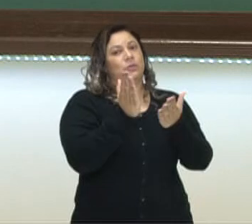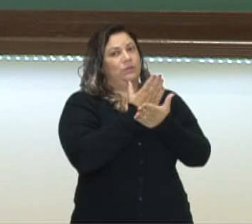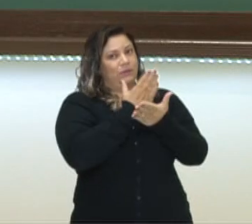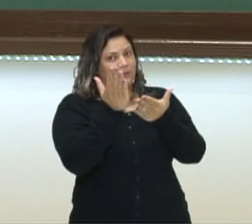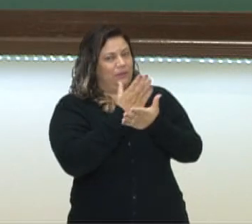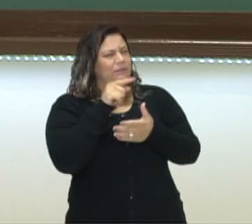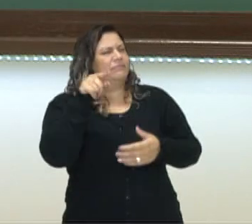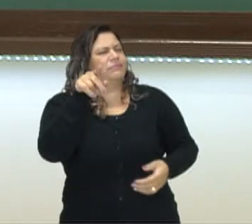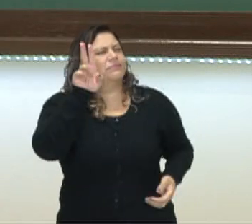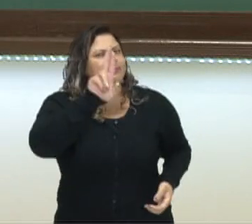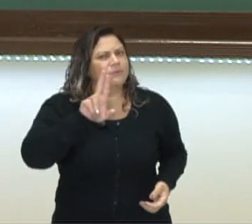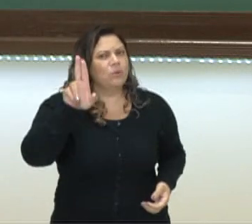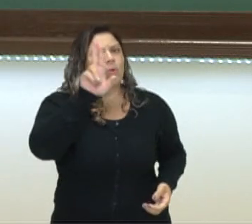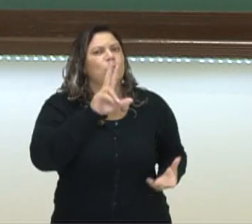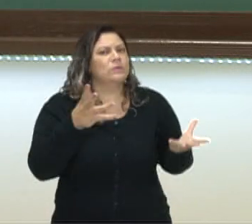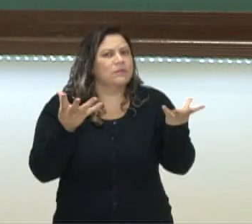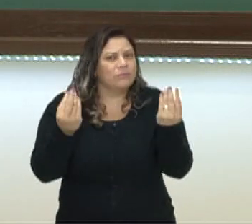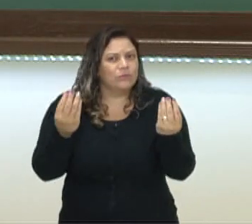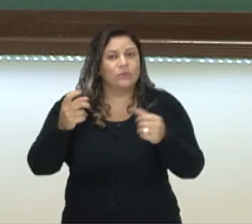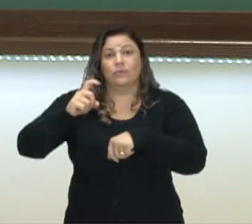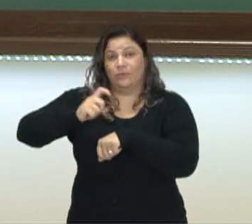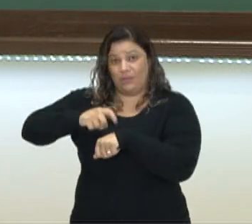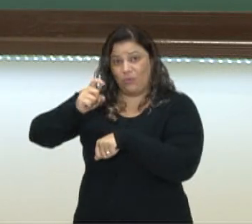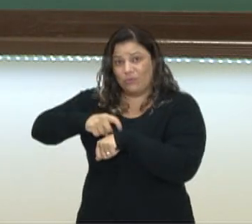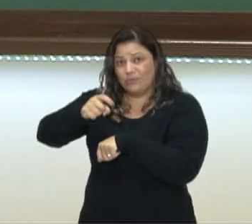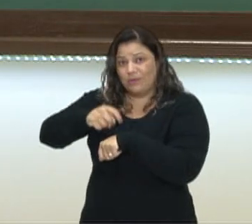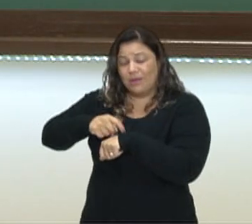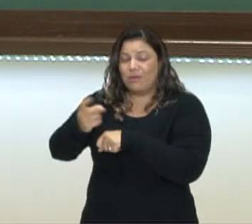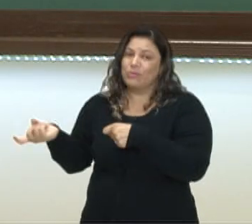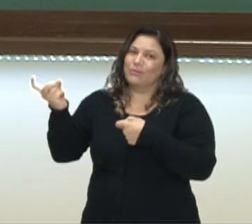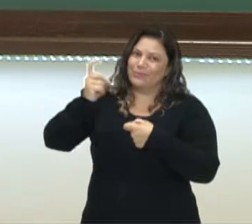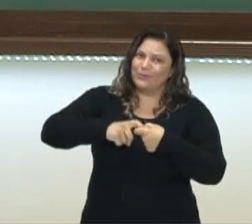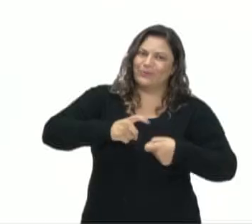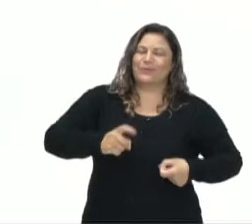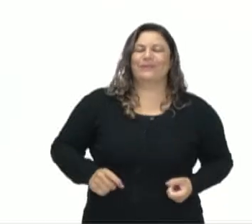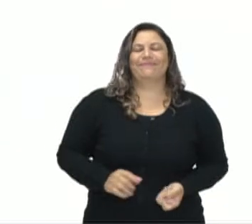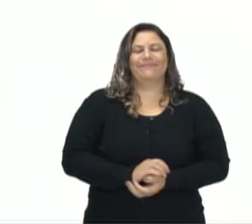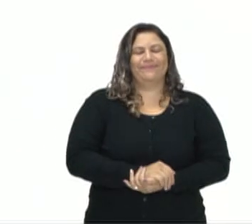usar bastante. Então, a prof vai dar um tempo e a gente já volta.